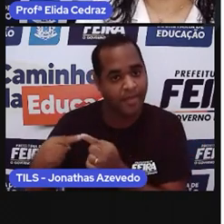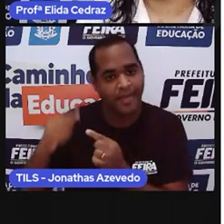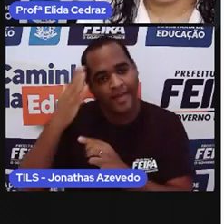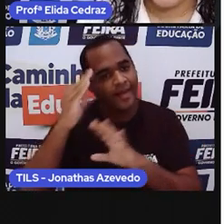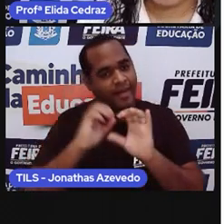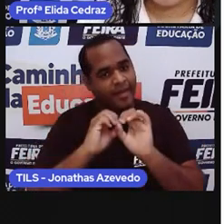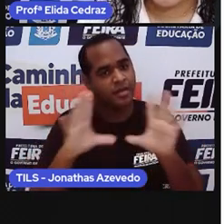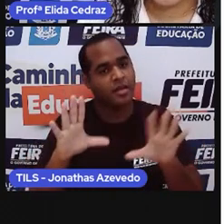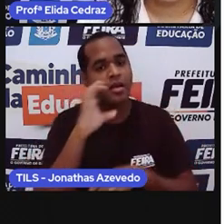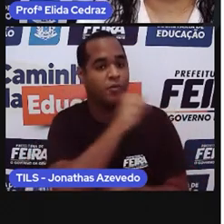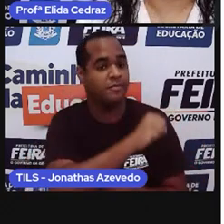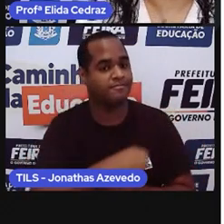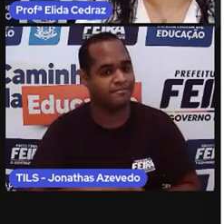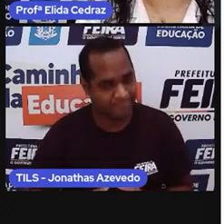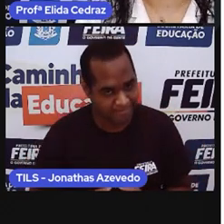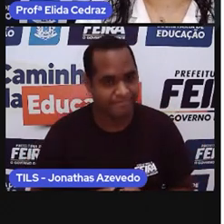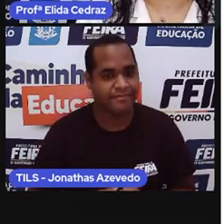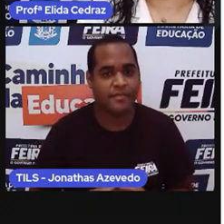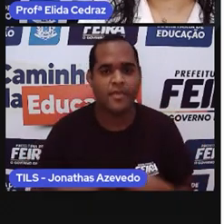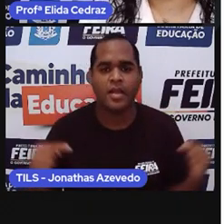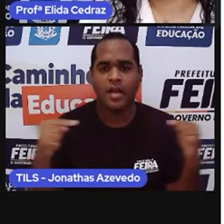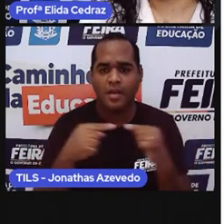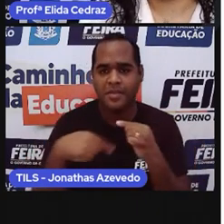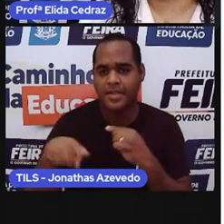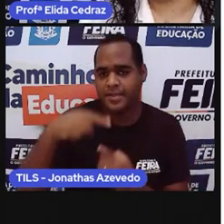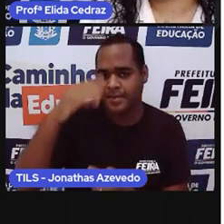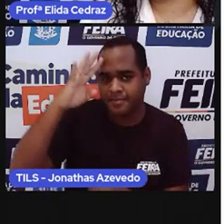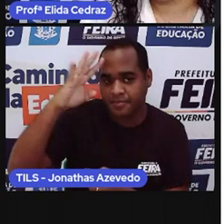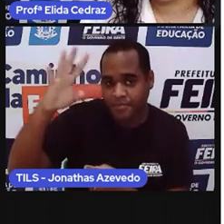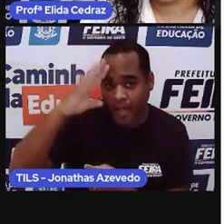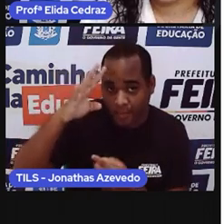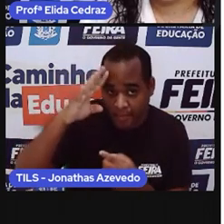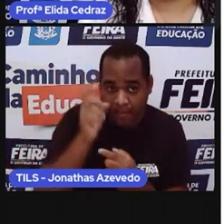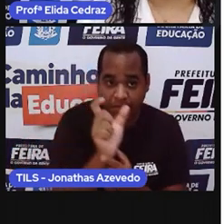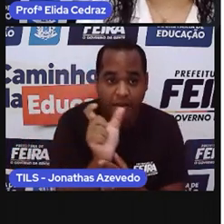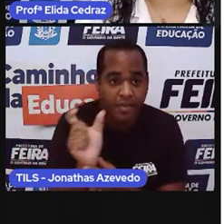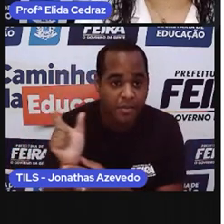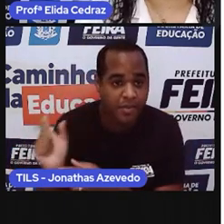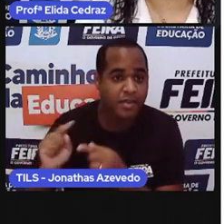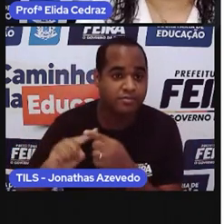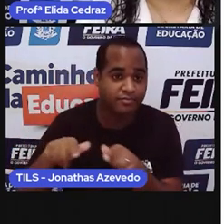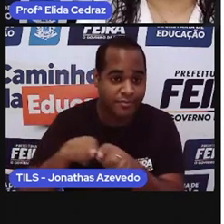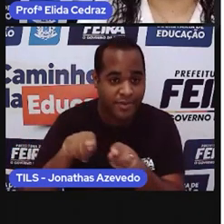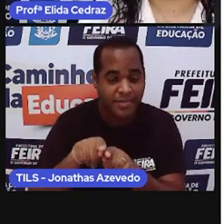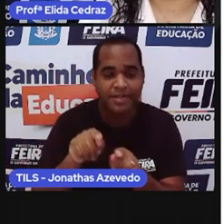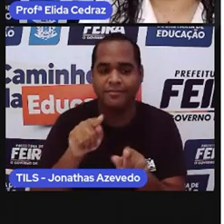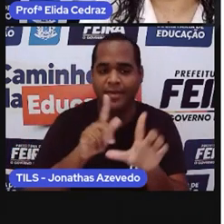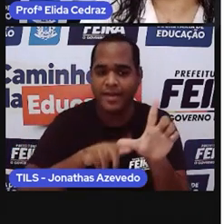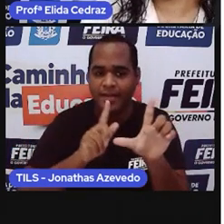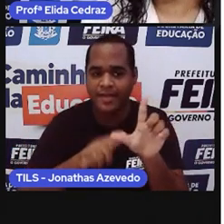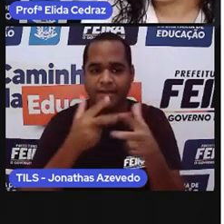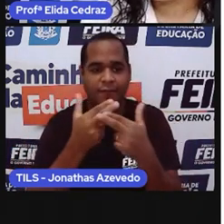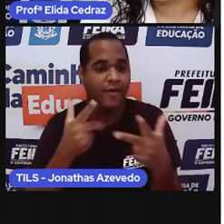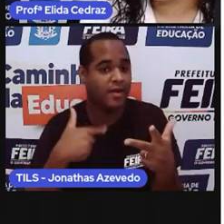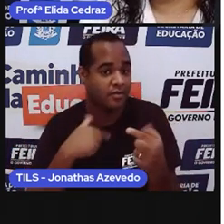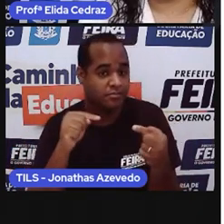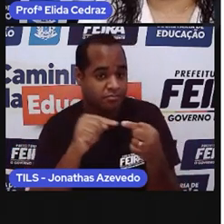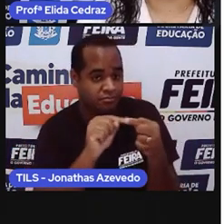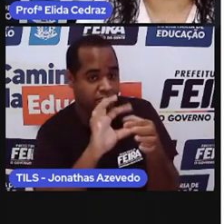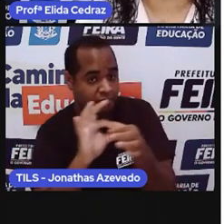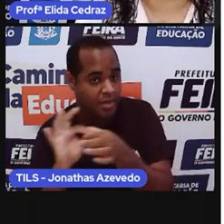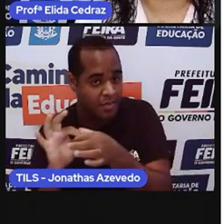claro e rápido. Favorece a memorização das letras, que são recheadas de rimas,